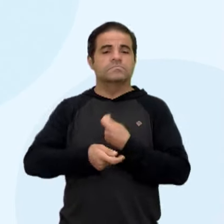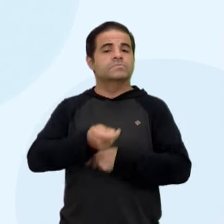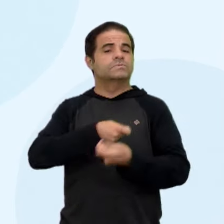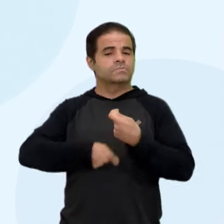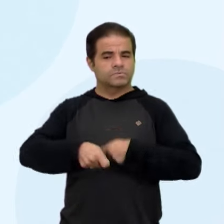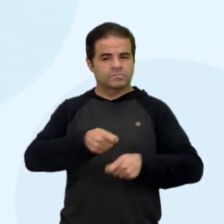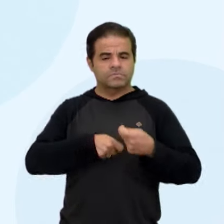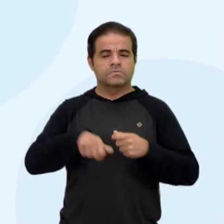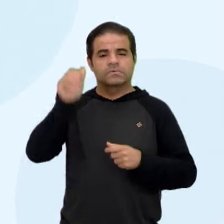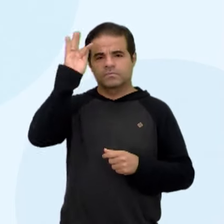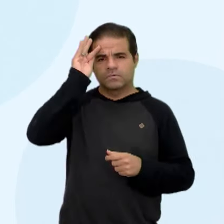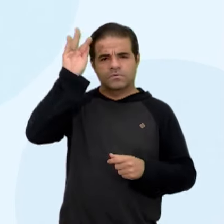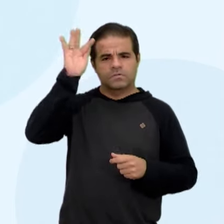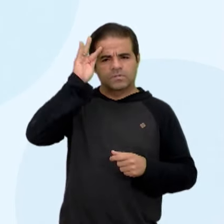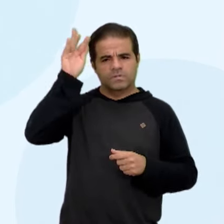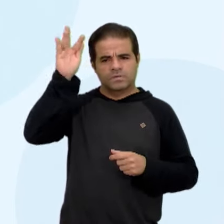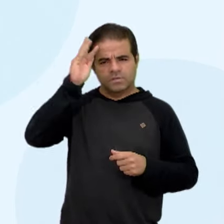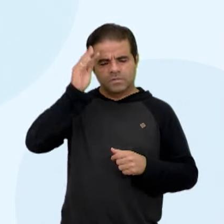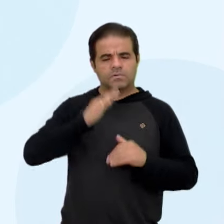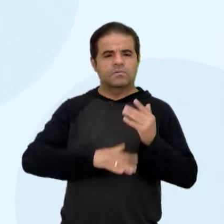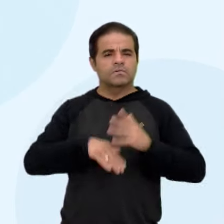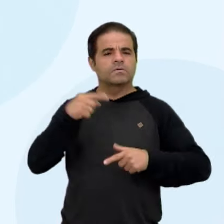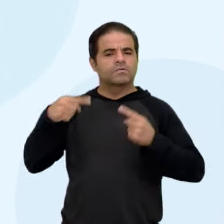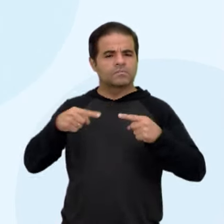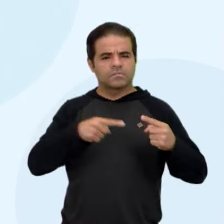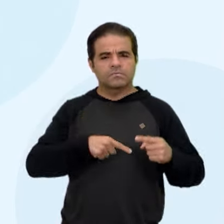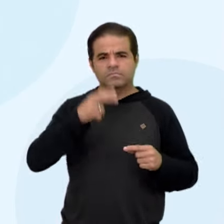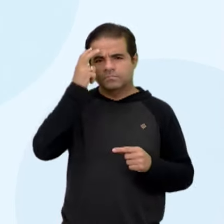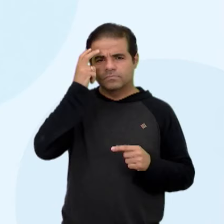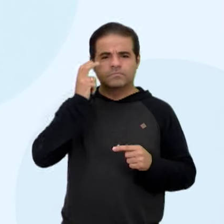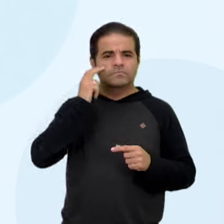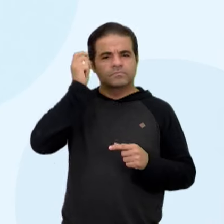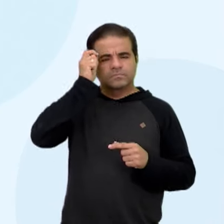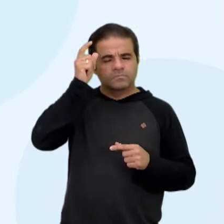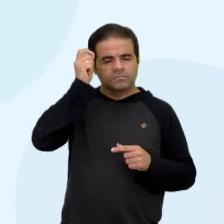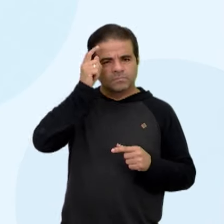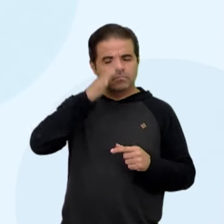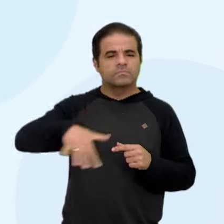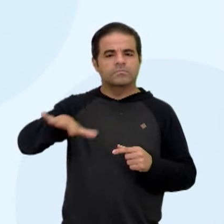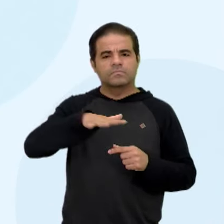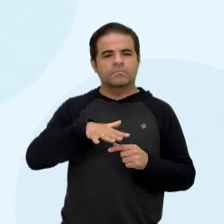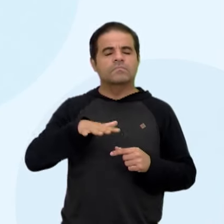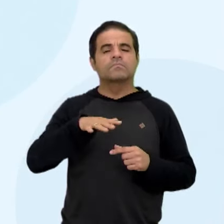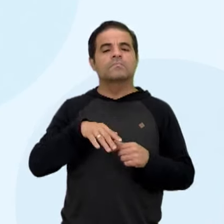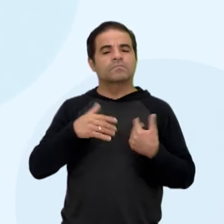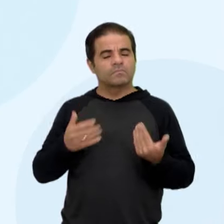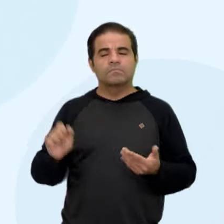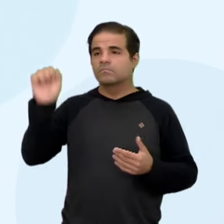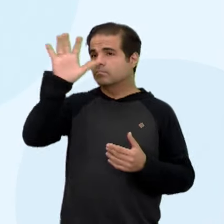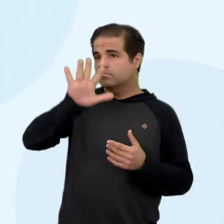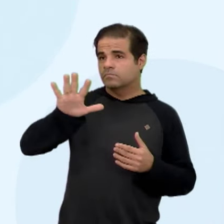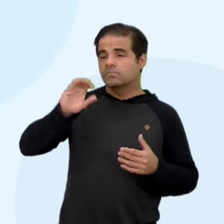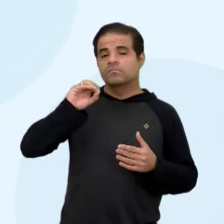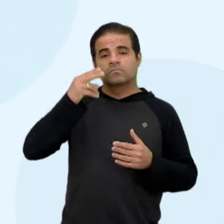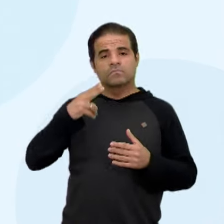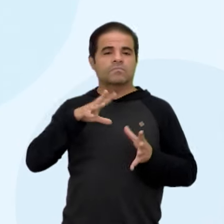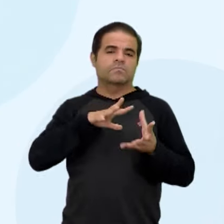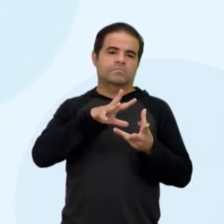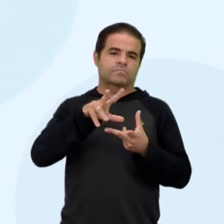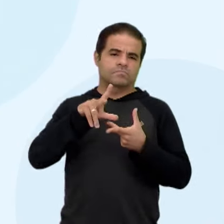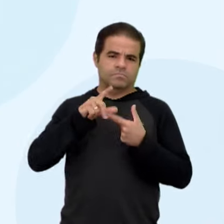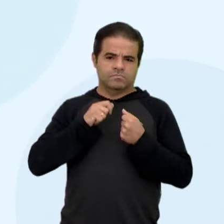econômica, filosófica, política ou cultural, em âmbito local, regional, nacional ou